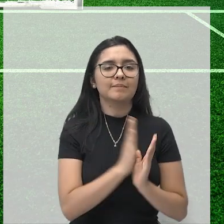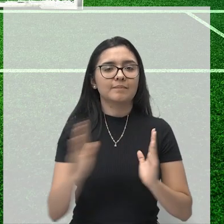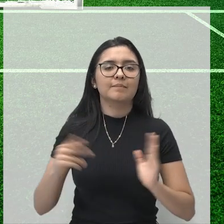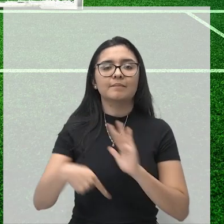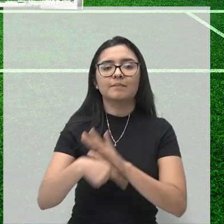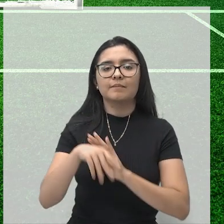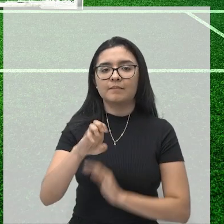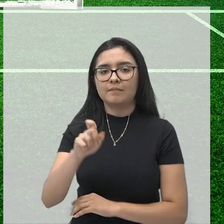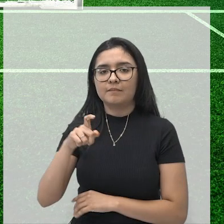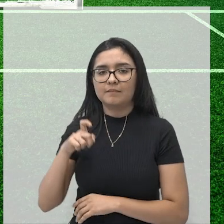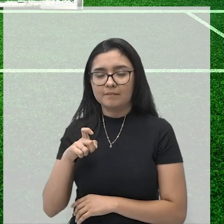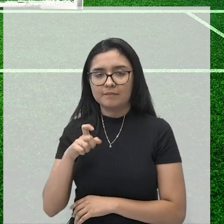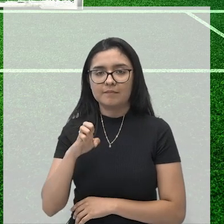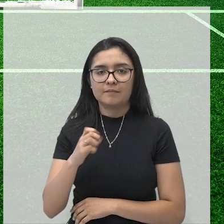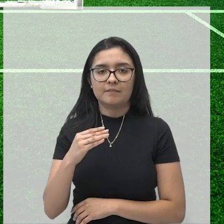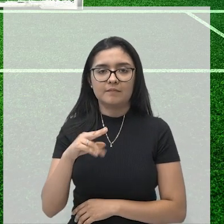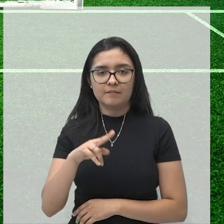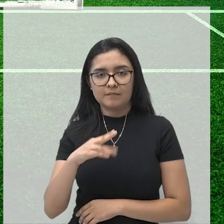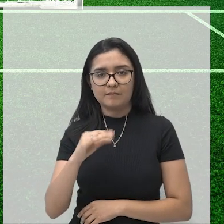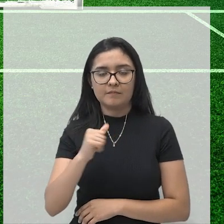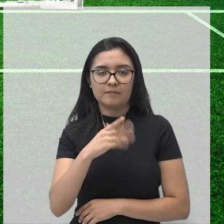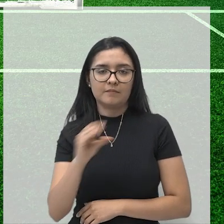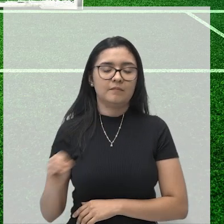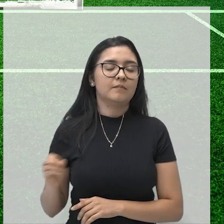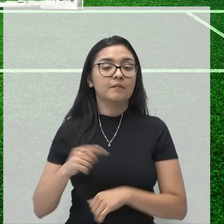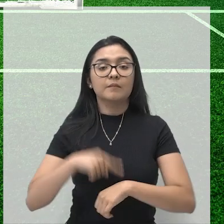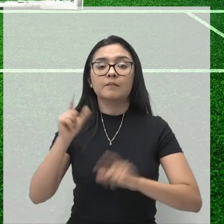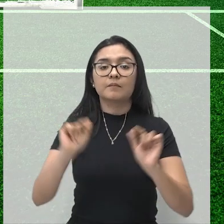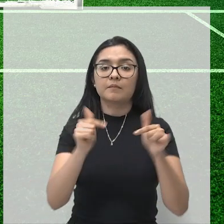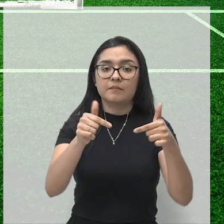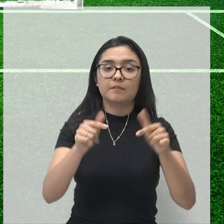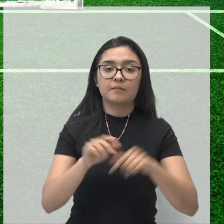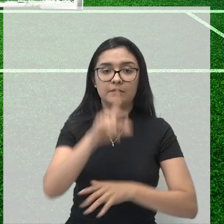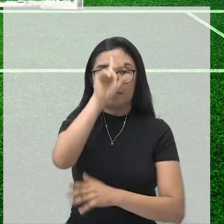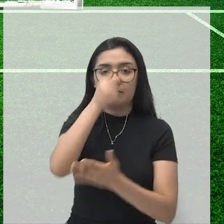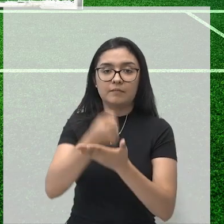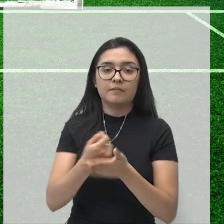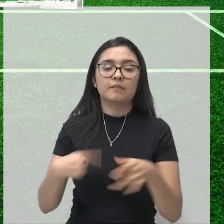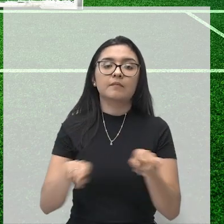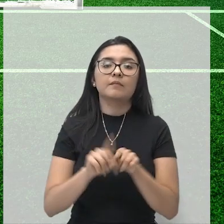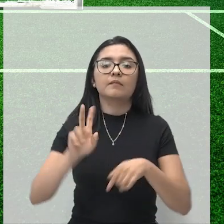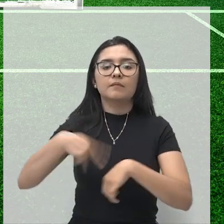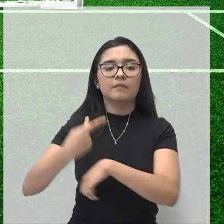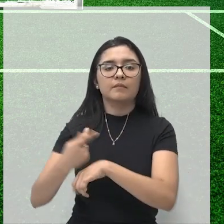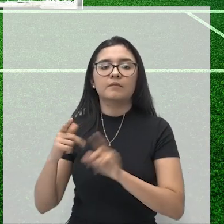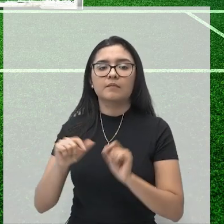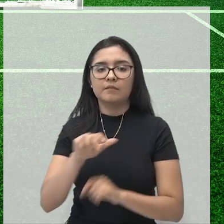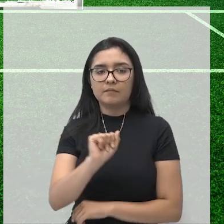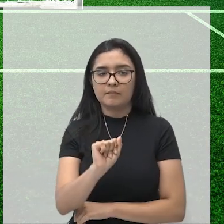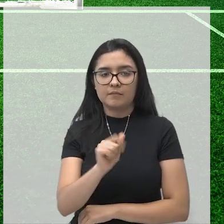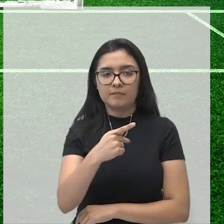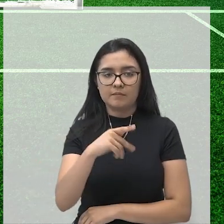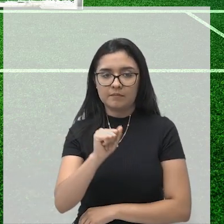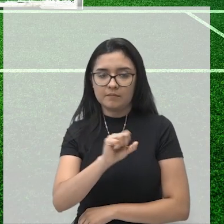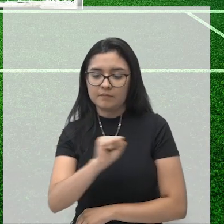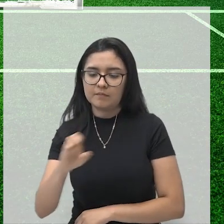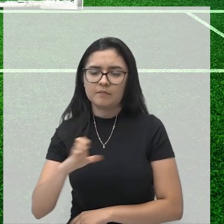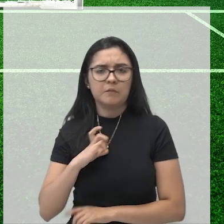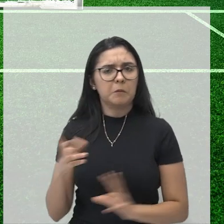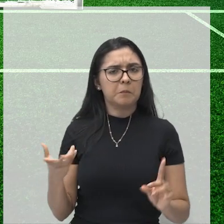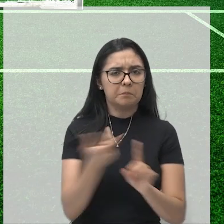né? Aquele momento da tomada de decisão. E aí vem o passe. Com